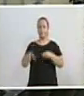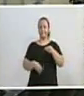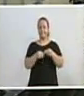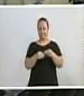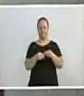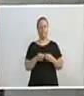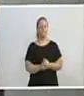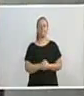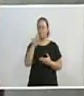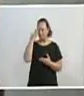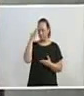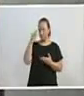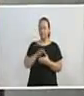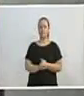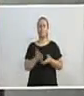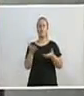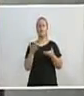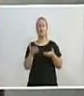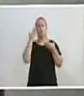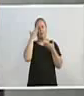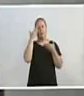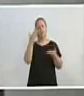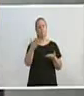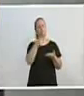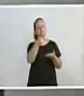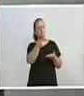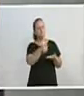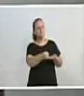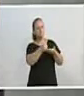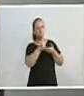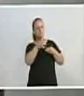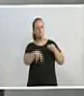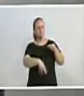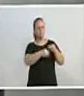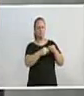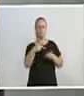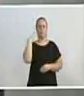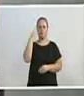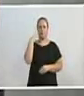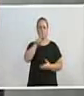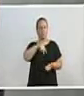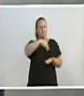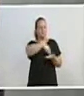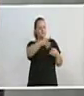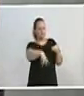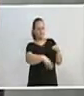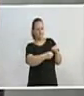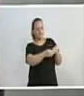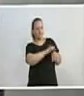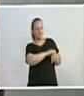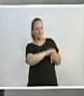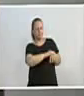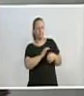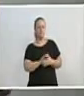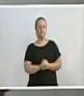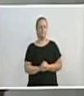Queria agradecer a intervenção dos vereadores que assim agiram. E é